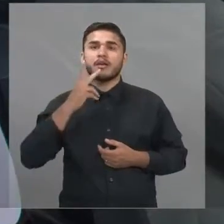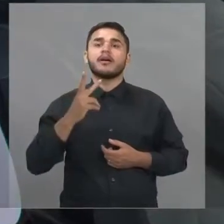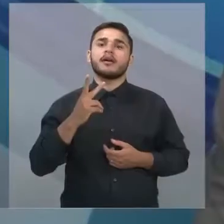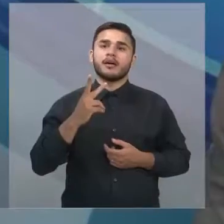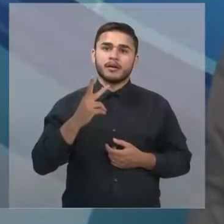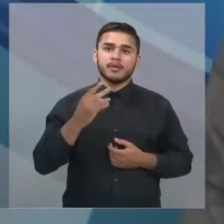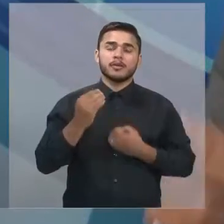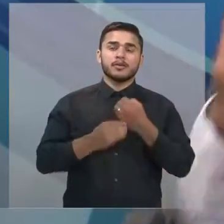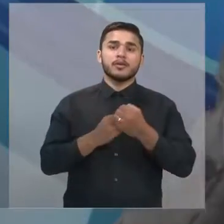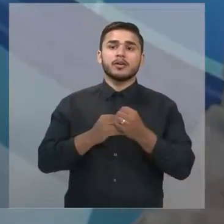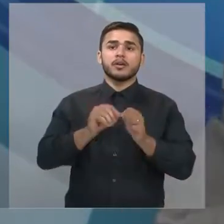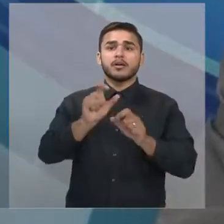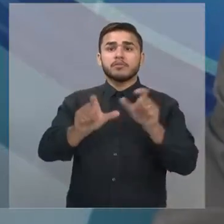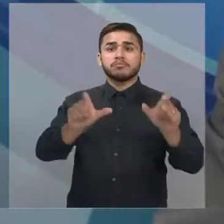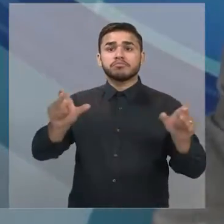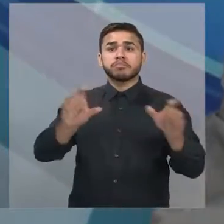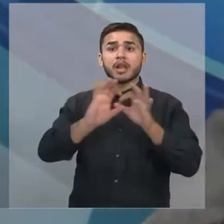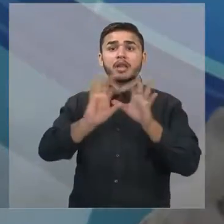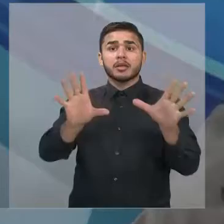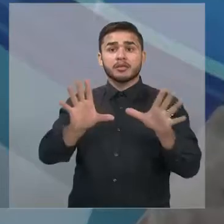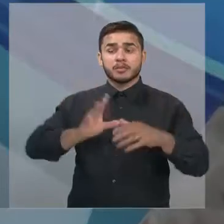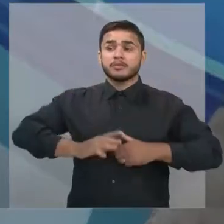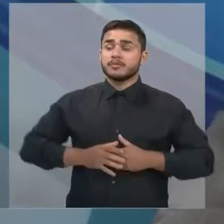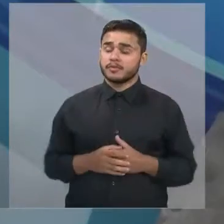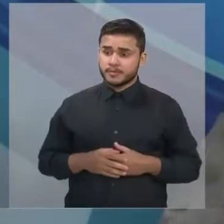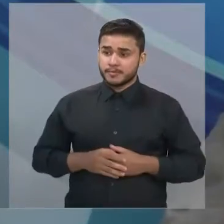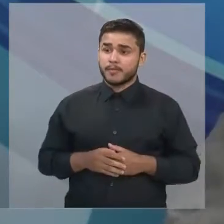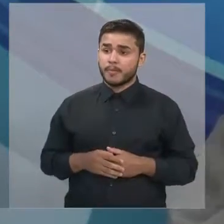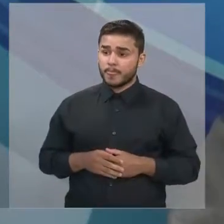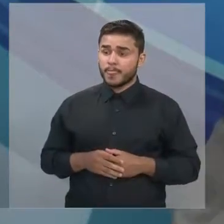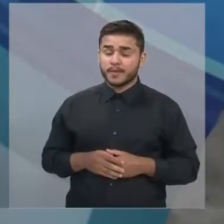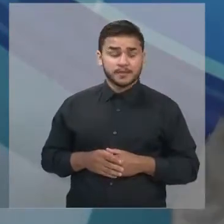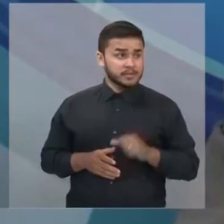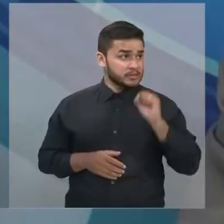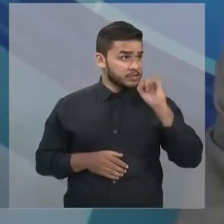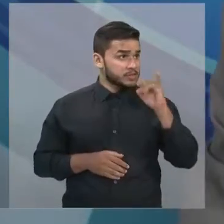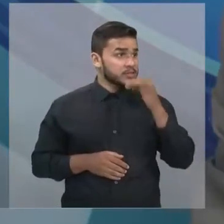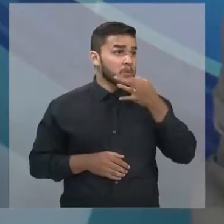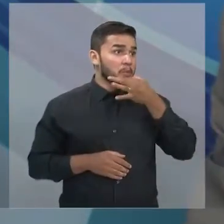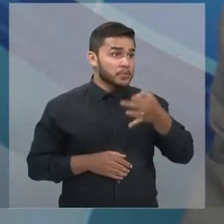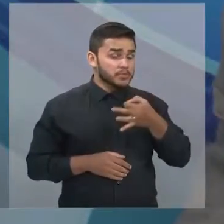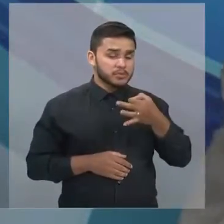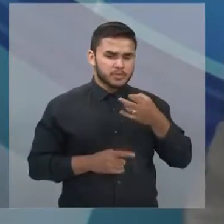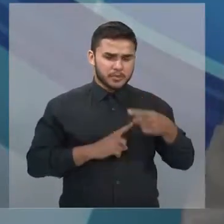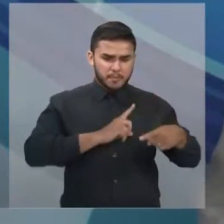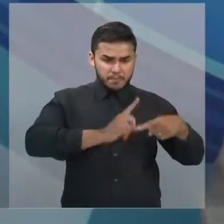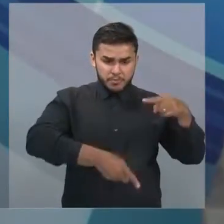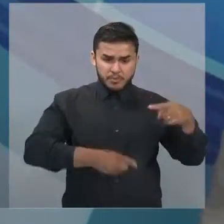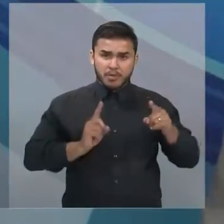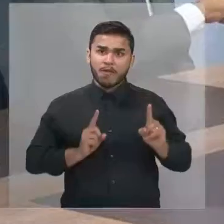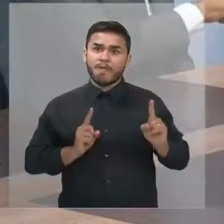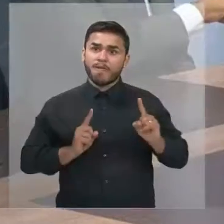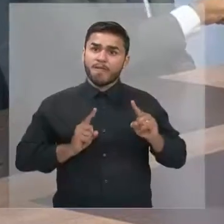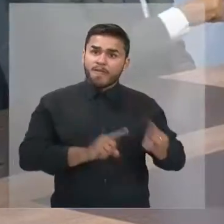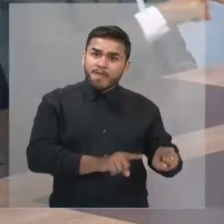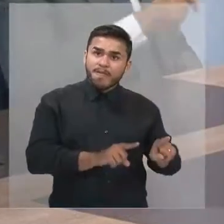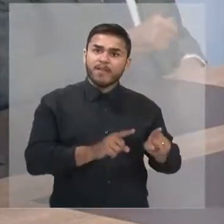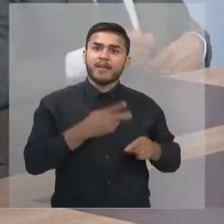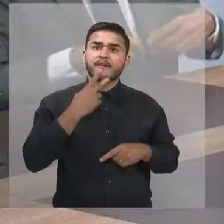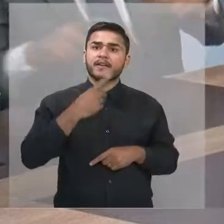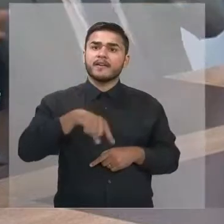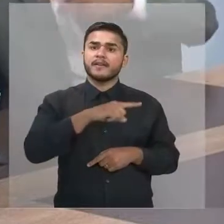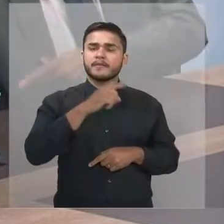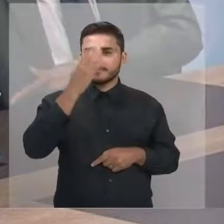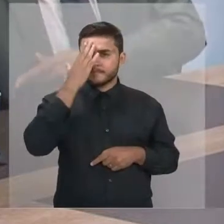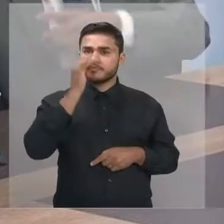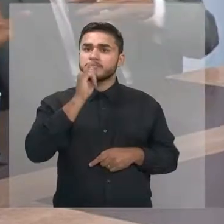de consciência. E quem defende, ou quem se opõe à censura, se opõe a essa forçação de barra. Porque